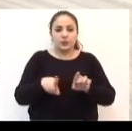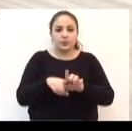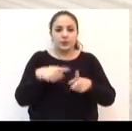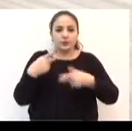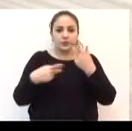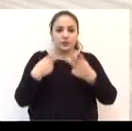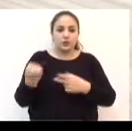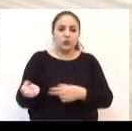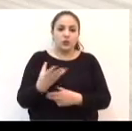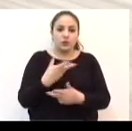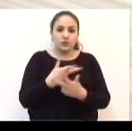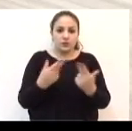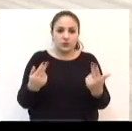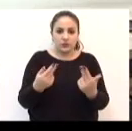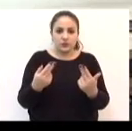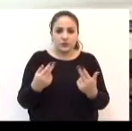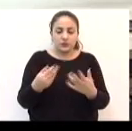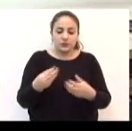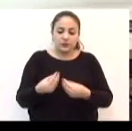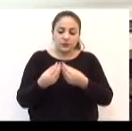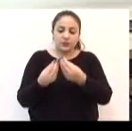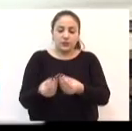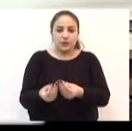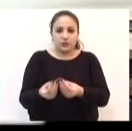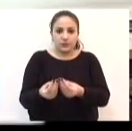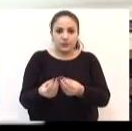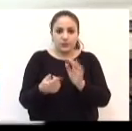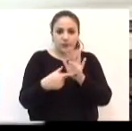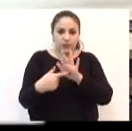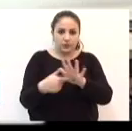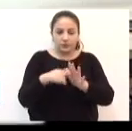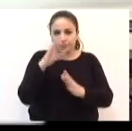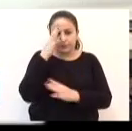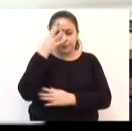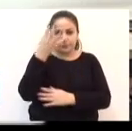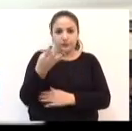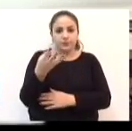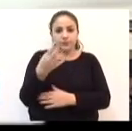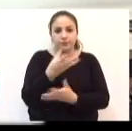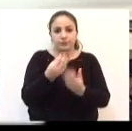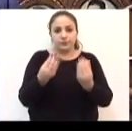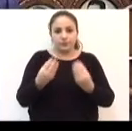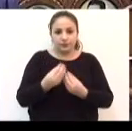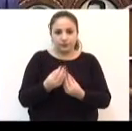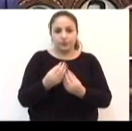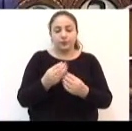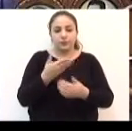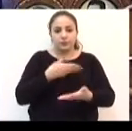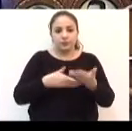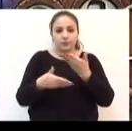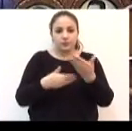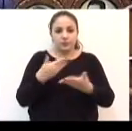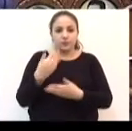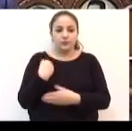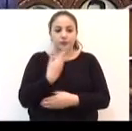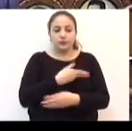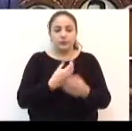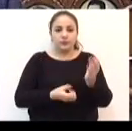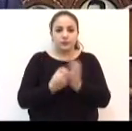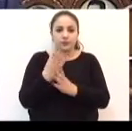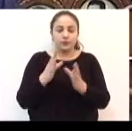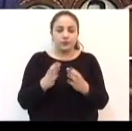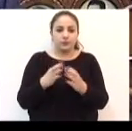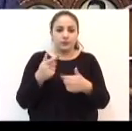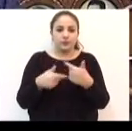novos passos estão sendo dados para apresentar soluções a todos os envolvidos. Criamos um grupo de trabalho para pensar